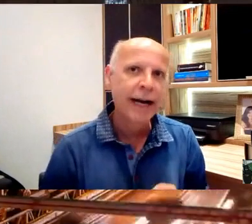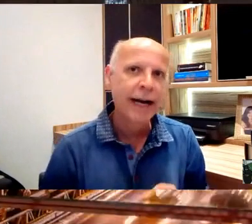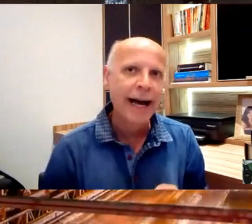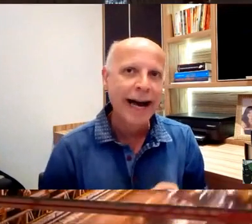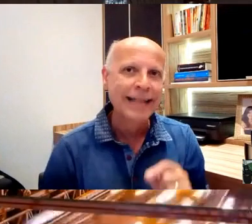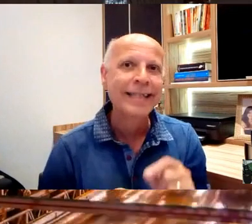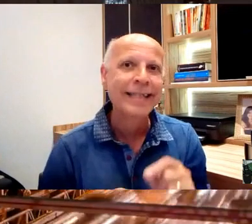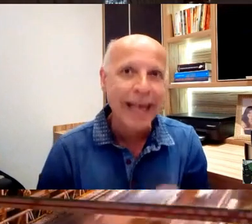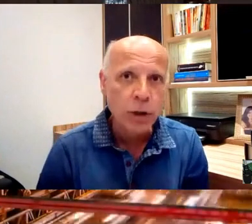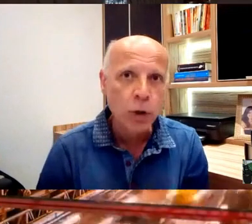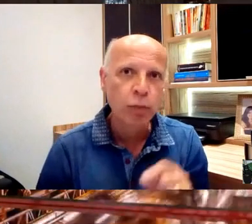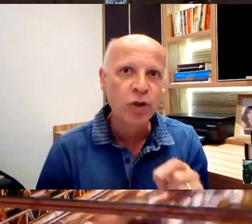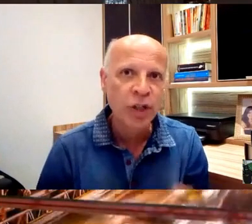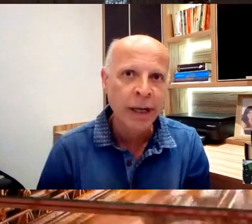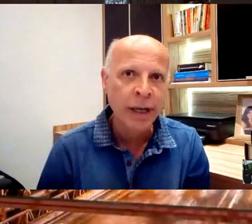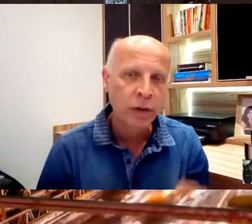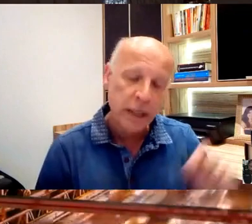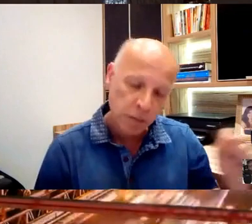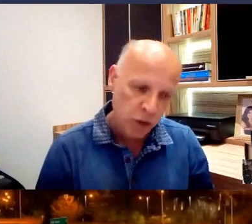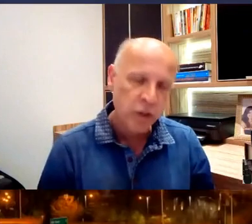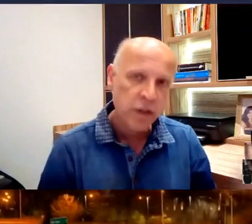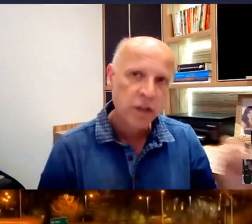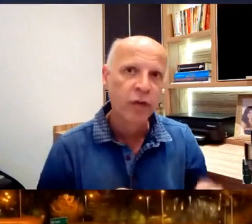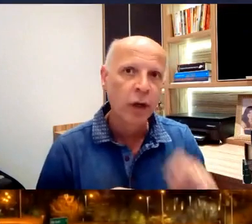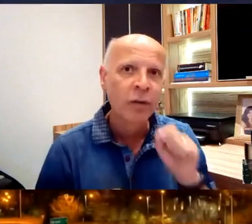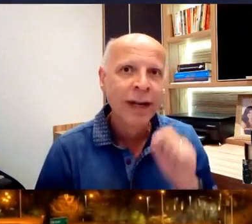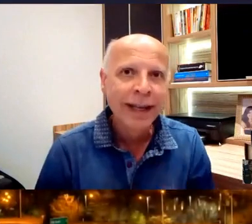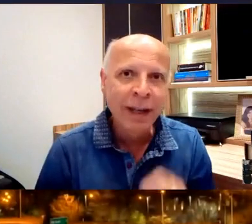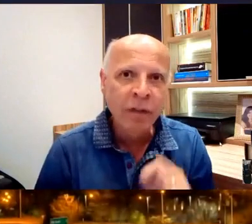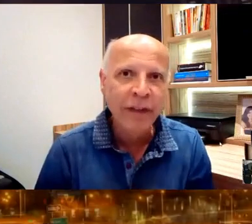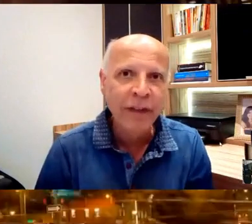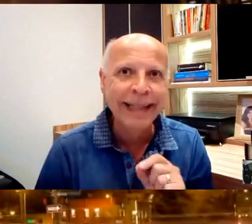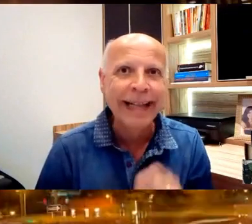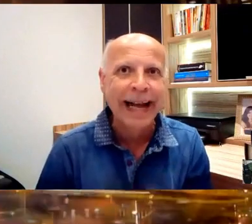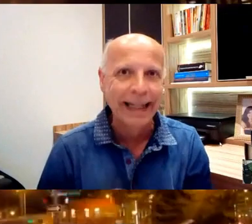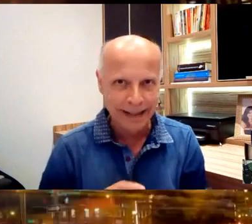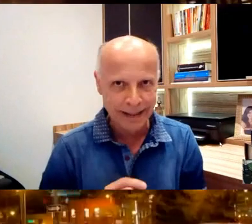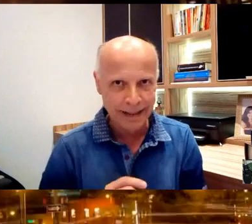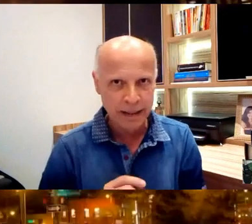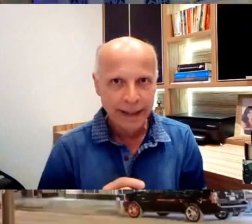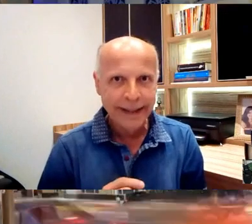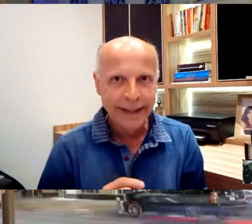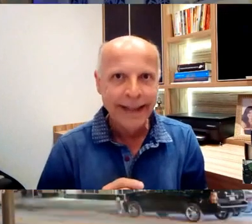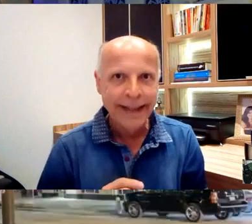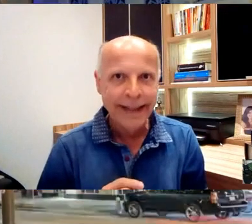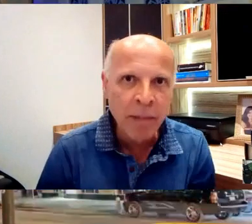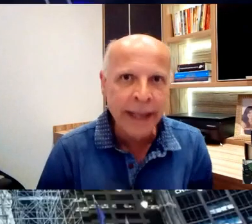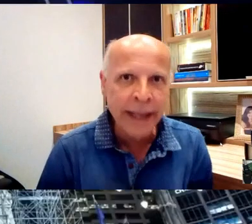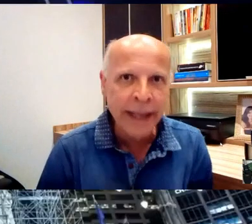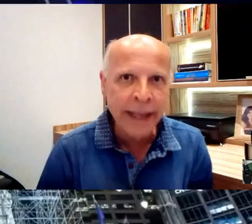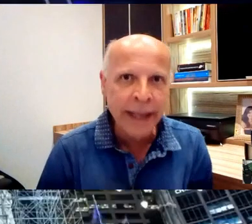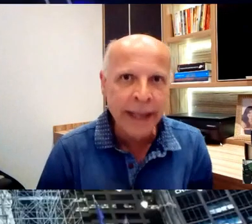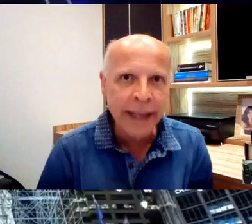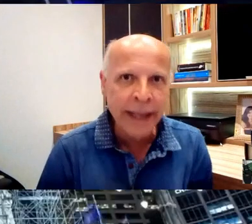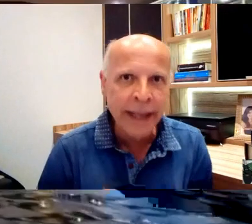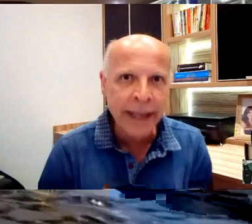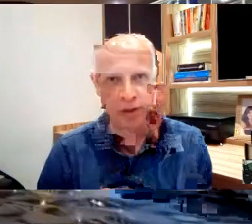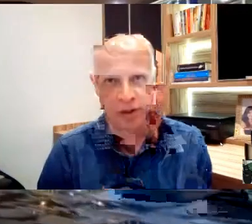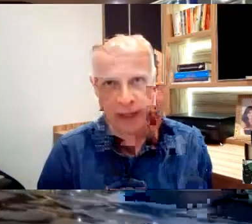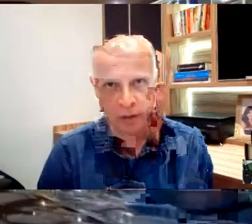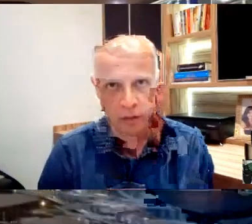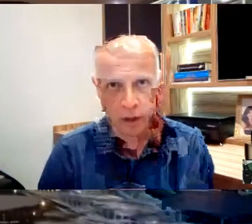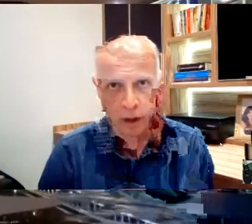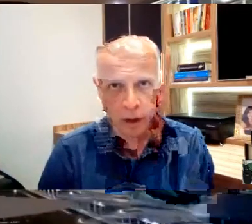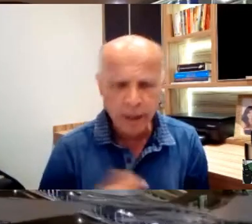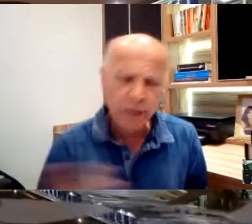a 6% das pessoas que foram infectadas. Na Alemanha não chega a